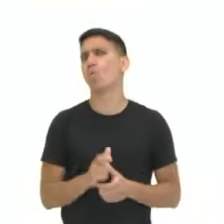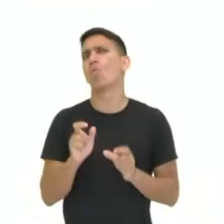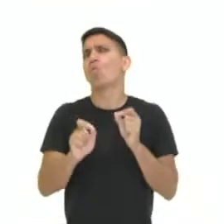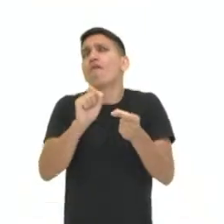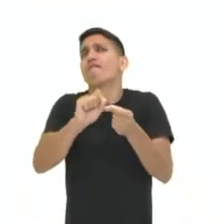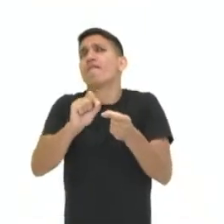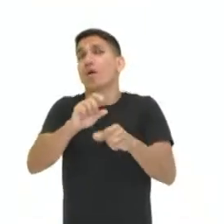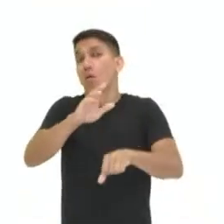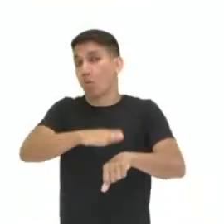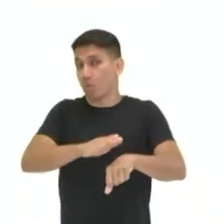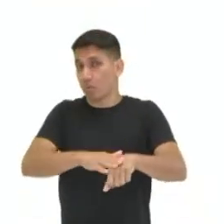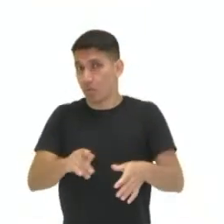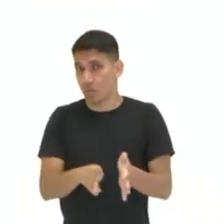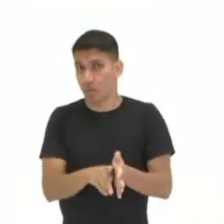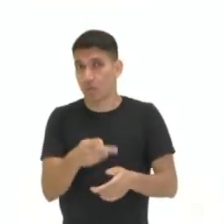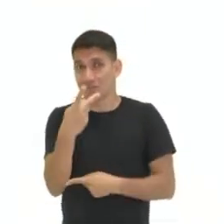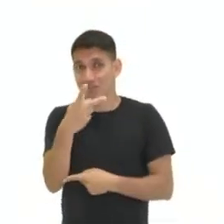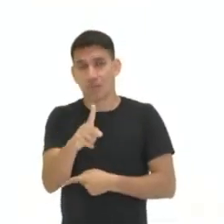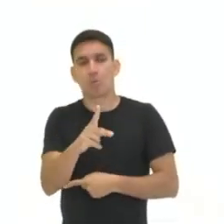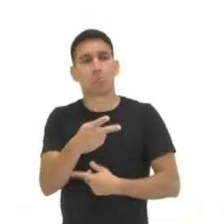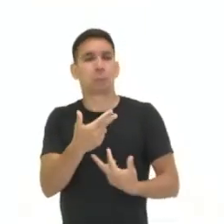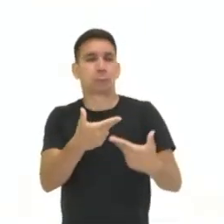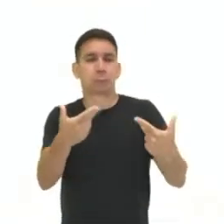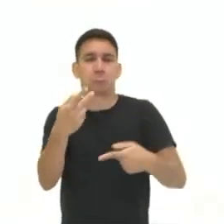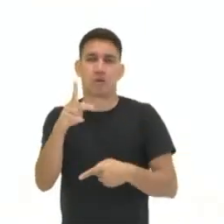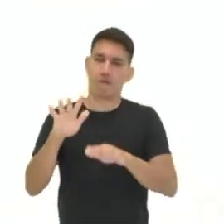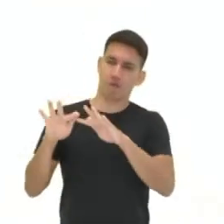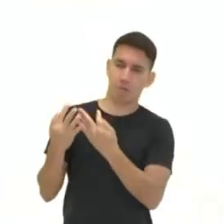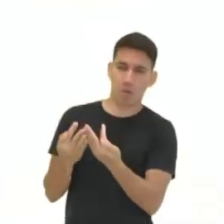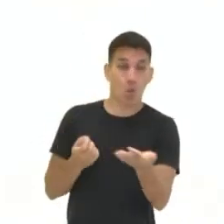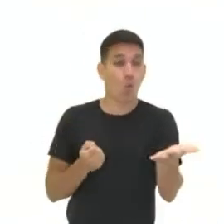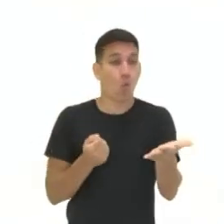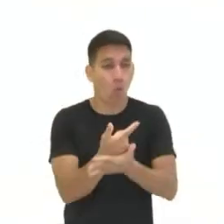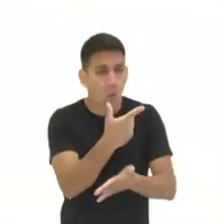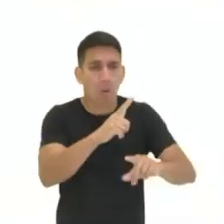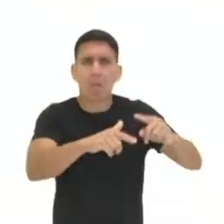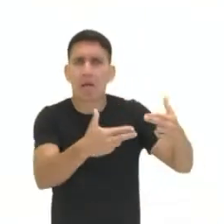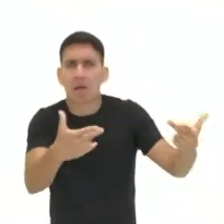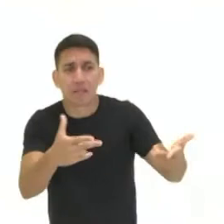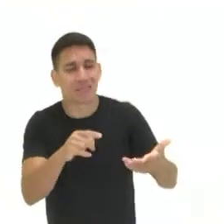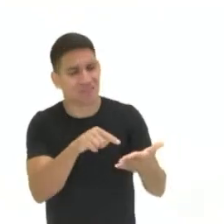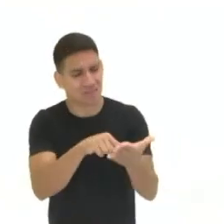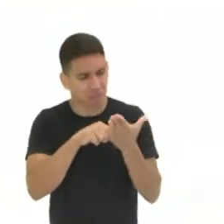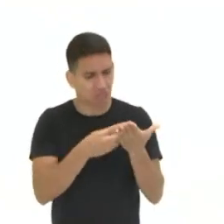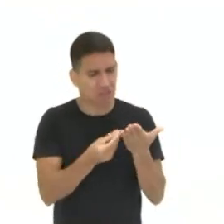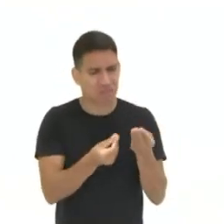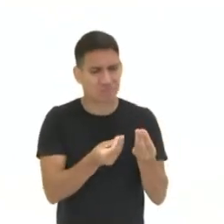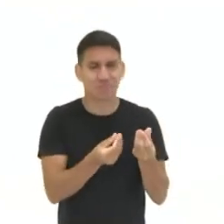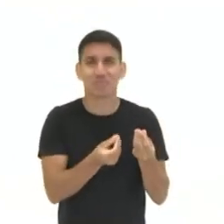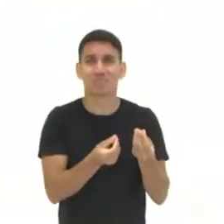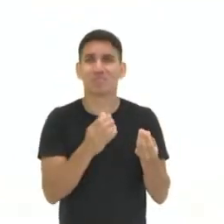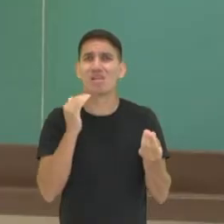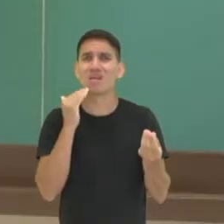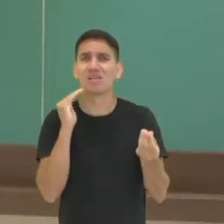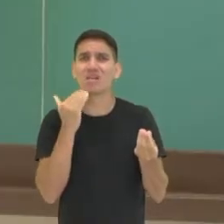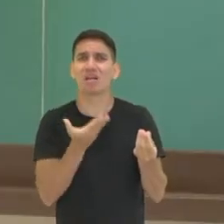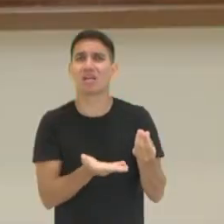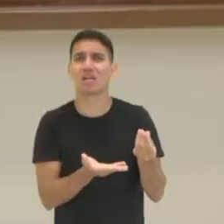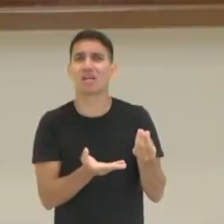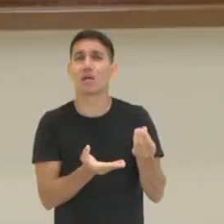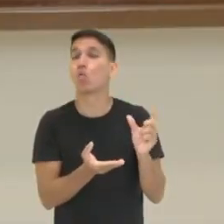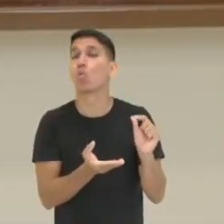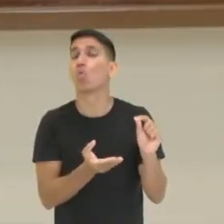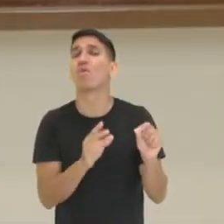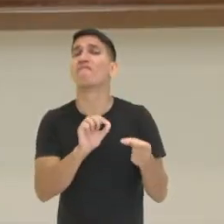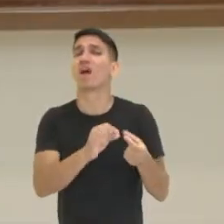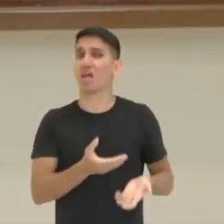produto que você ou alguém da sua família comprou recentemente e apresenta defeito? Então, suponhamos que